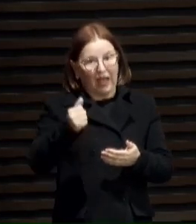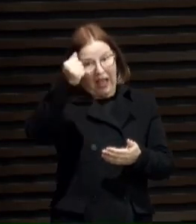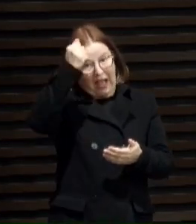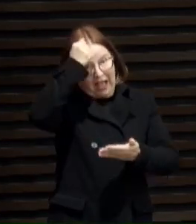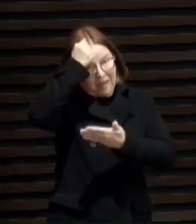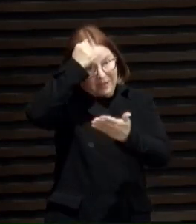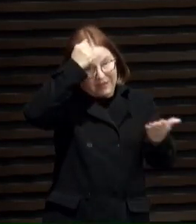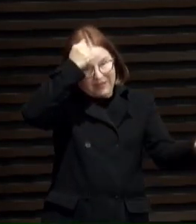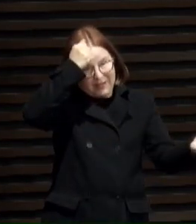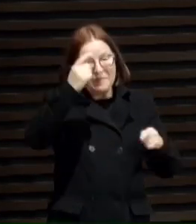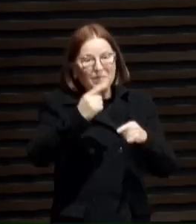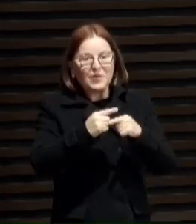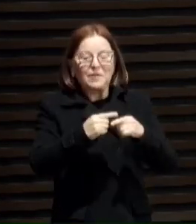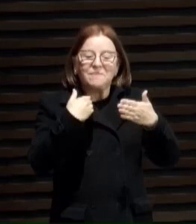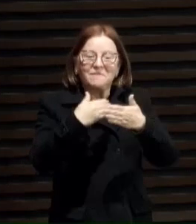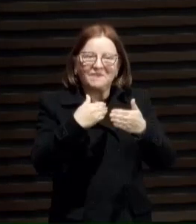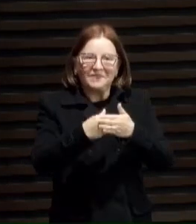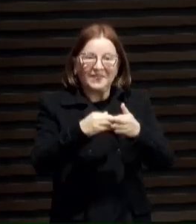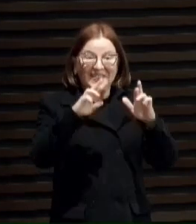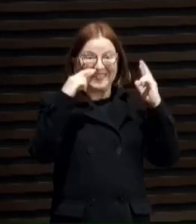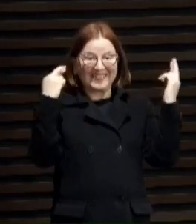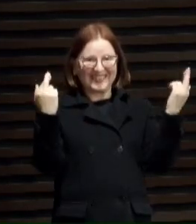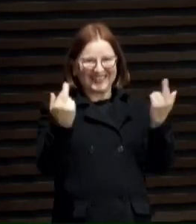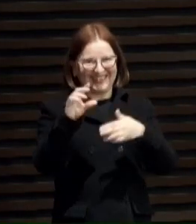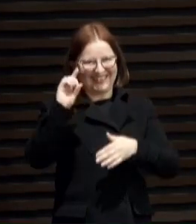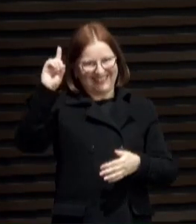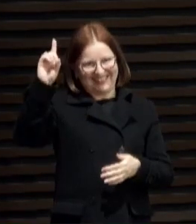porque está próximo o reino de Deus.